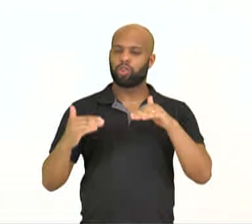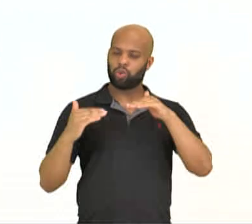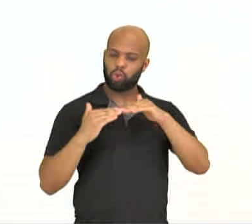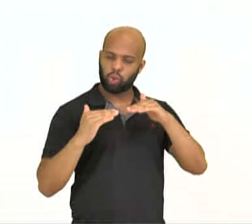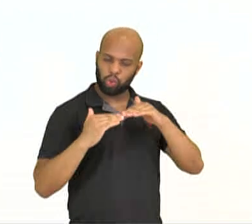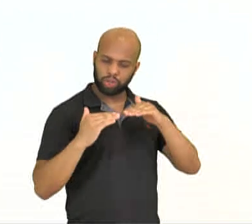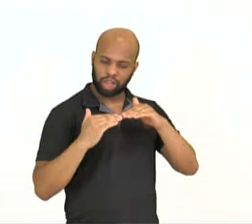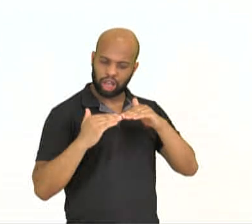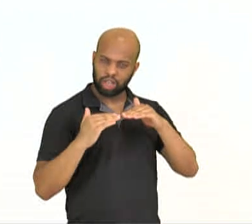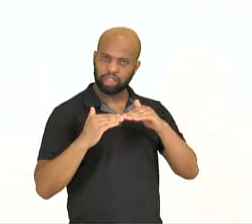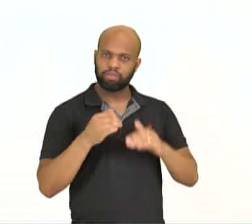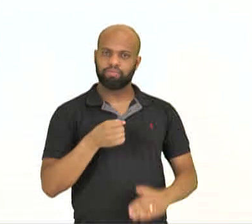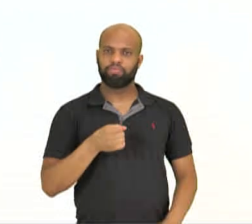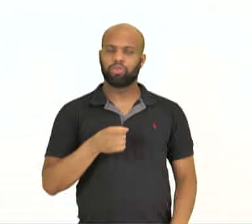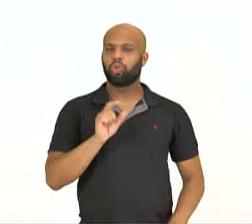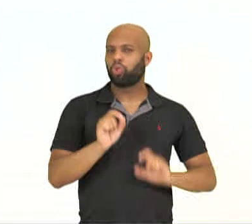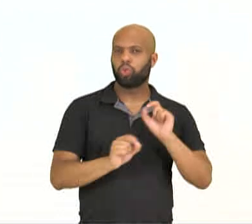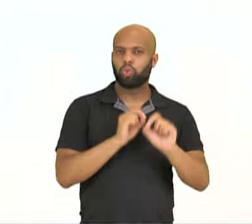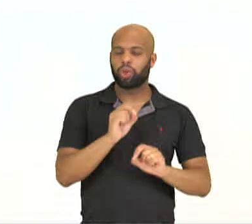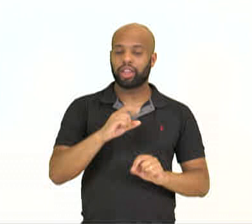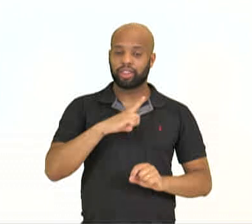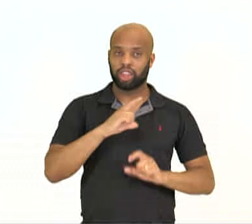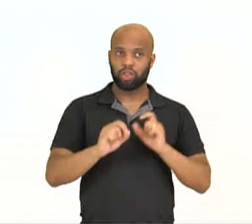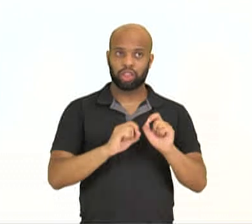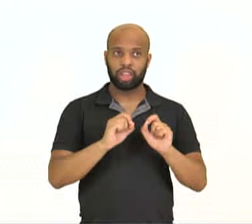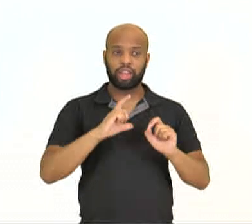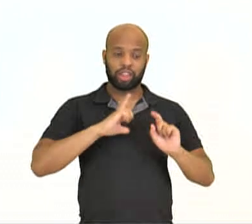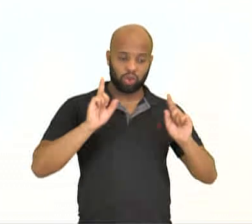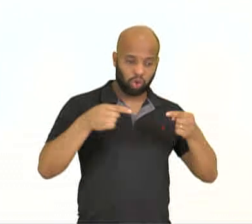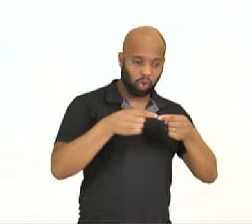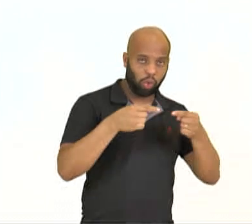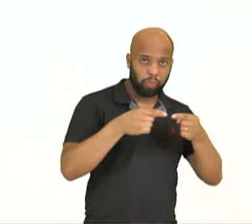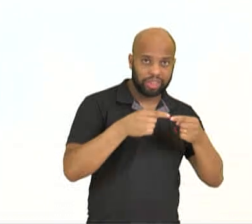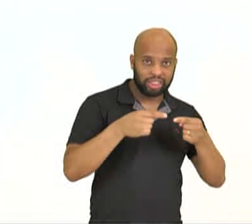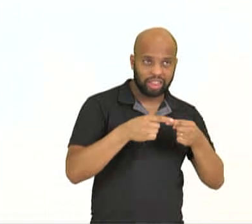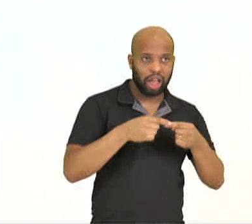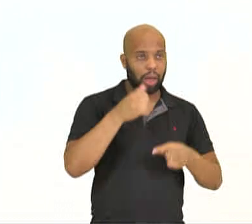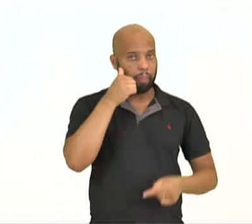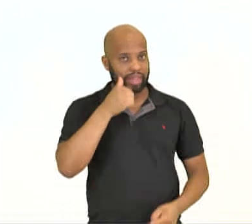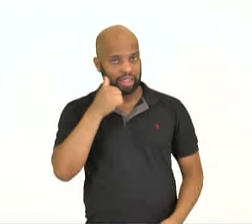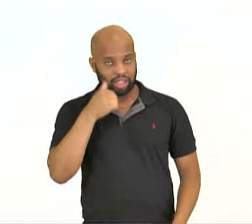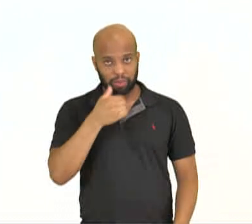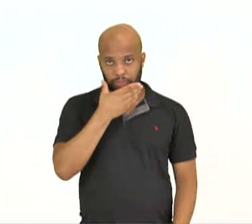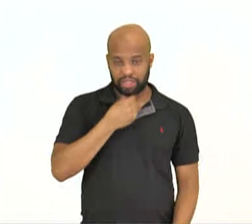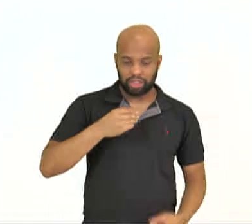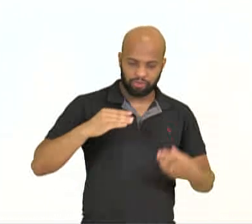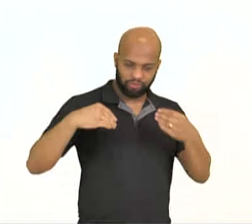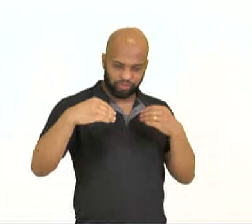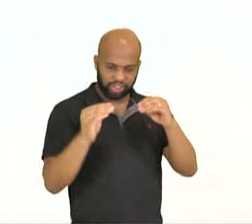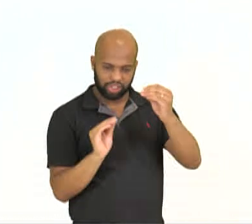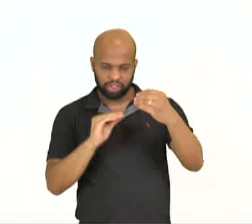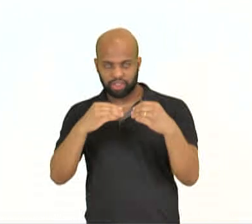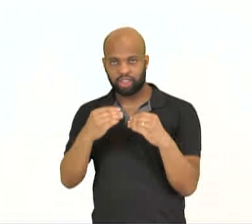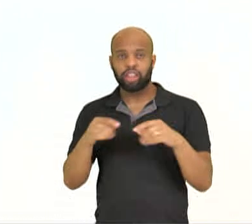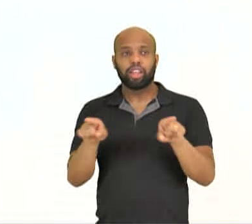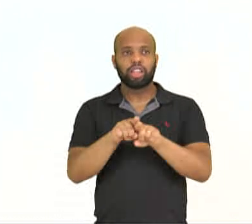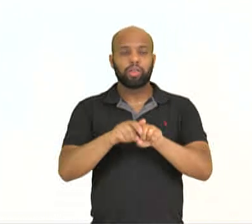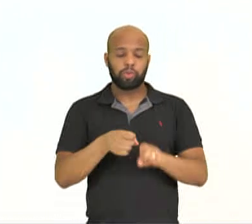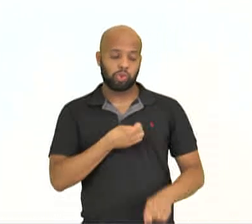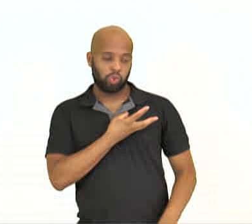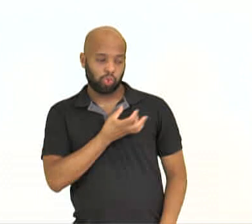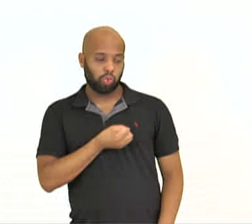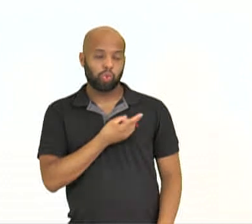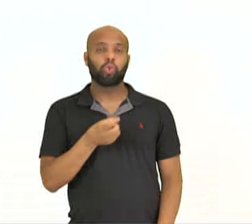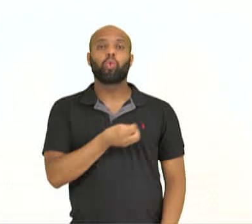Concordância nominal é a concordância em gênero, flexão em masculino e feminino, né? E número,